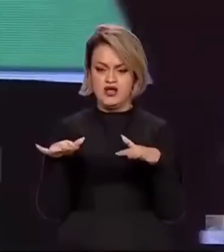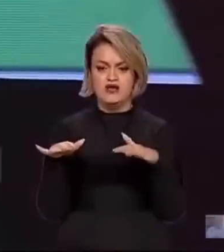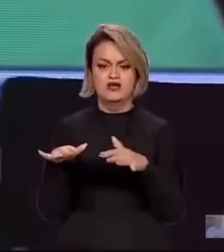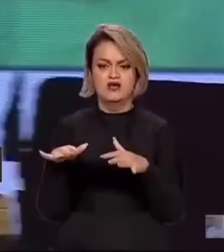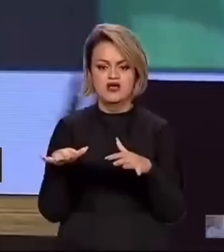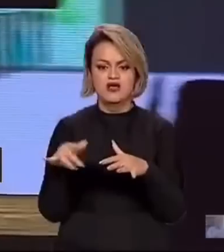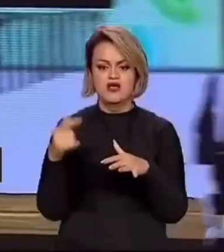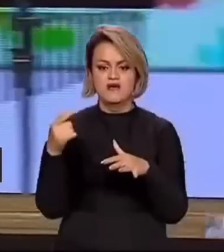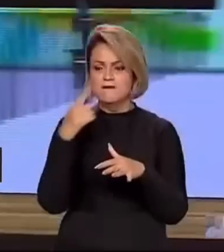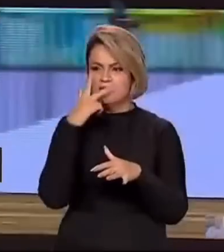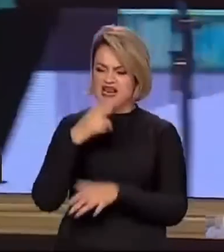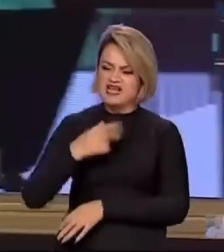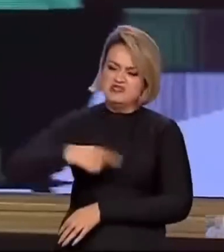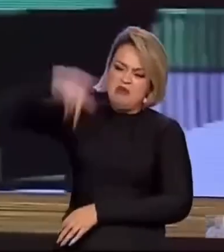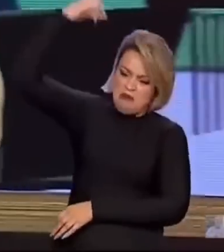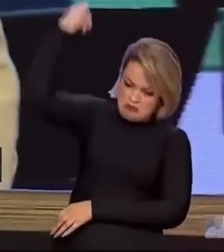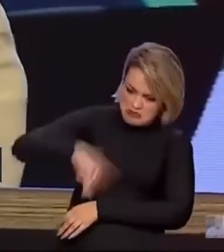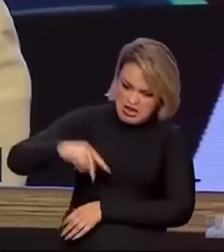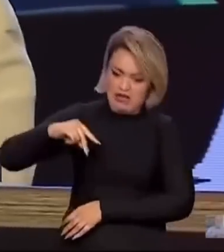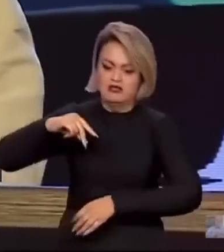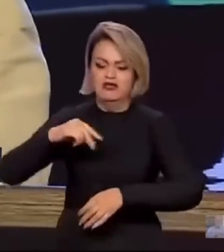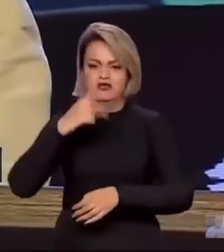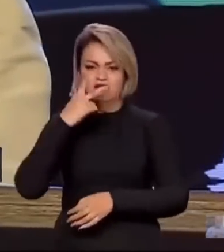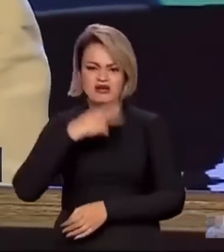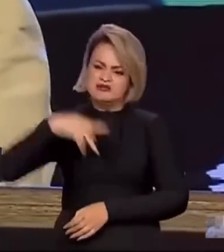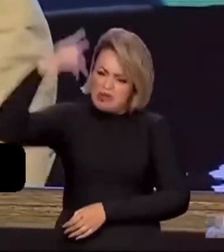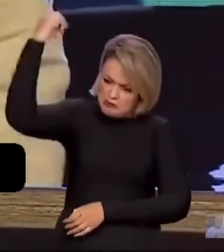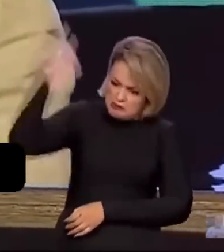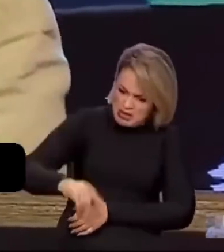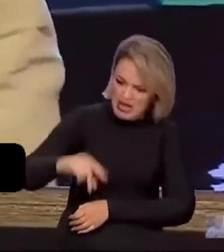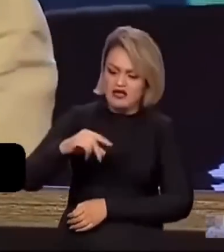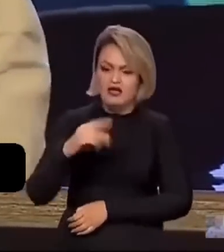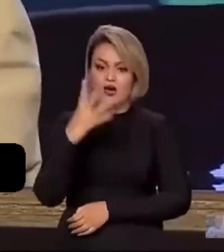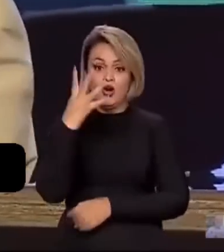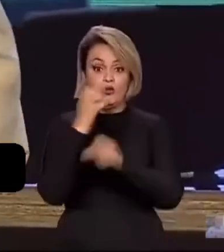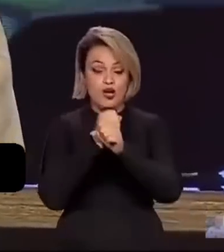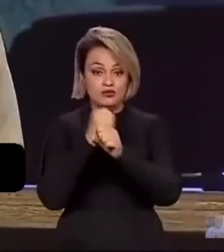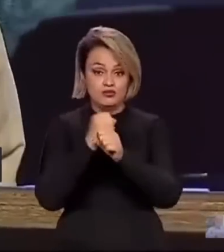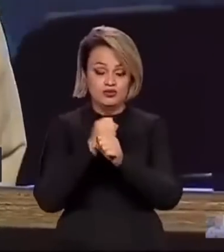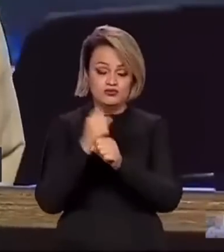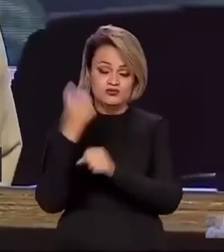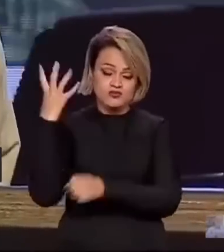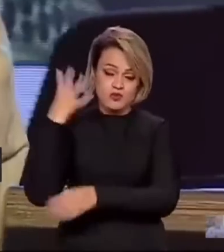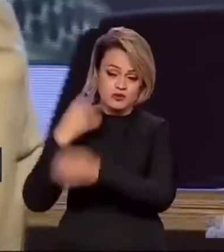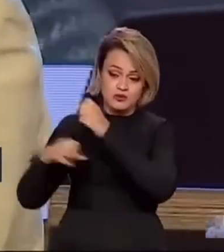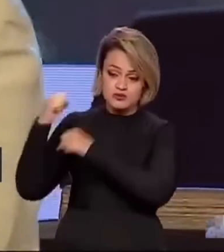jogou uma praga de gafanhoto, que em apenas 4 anos